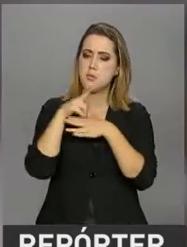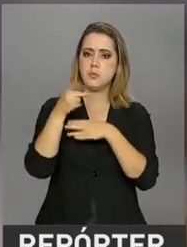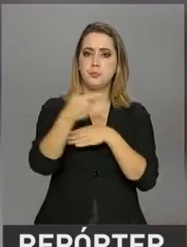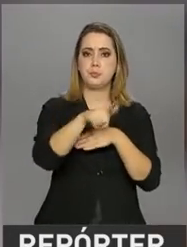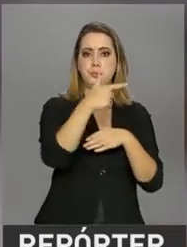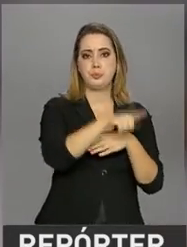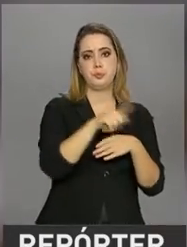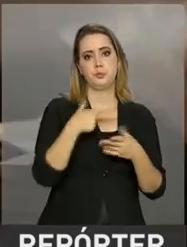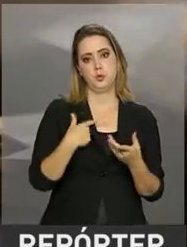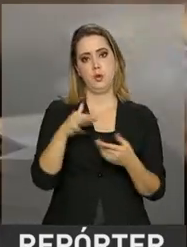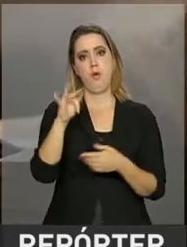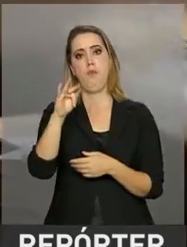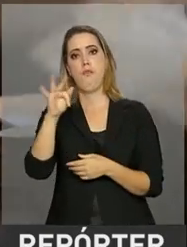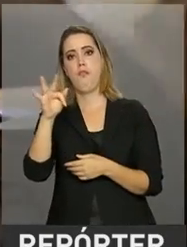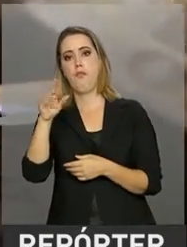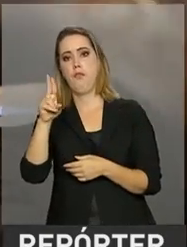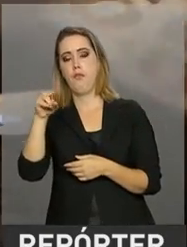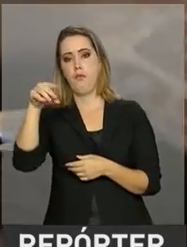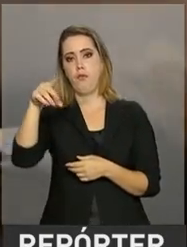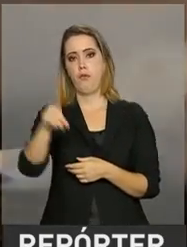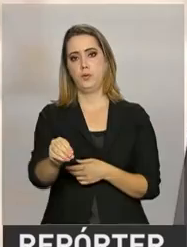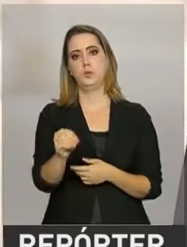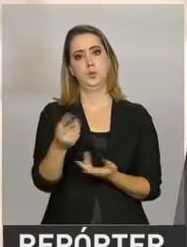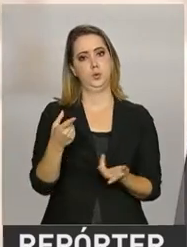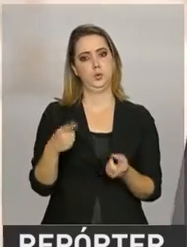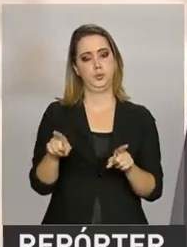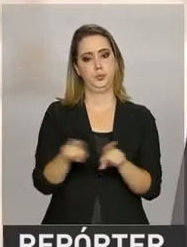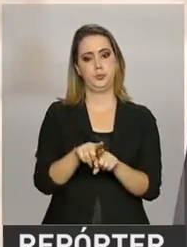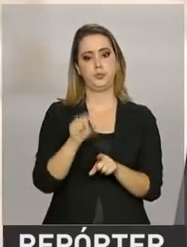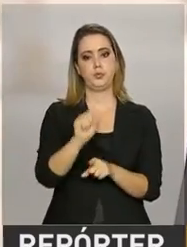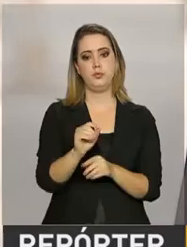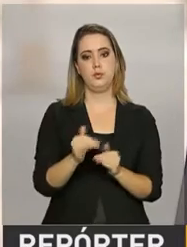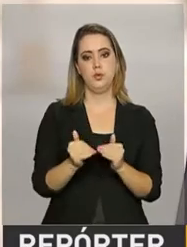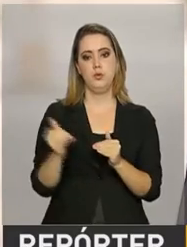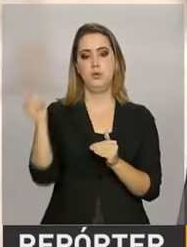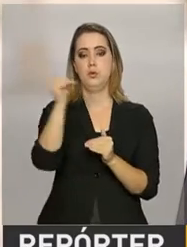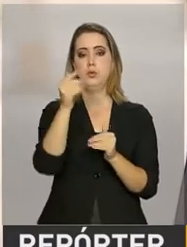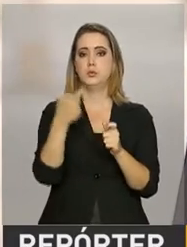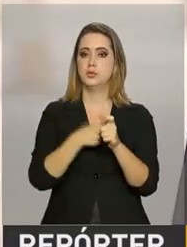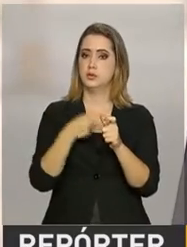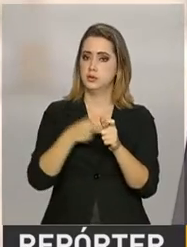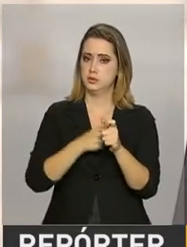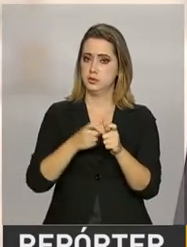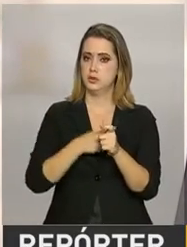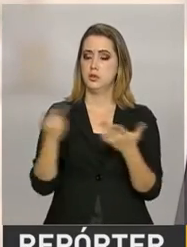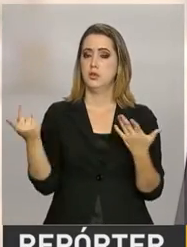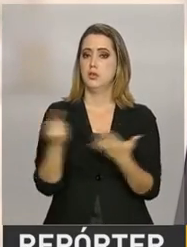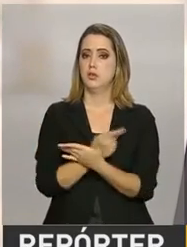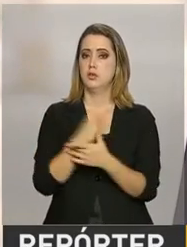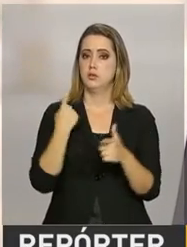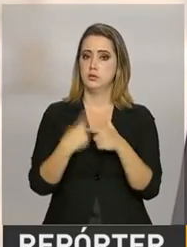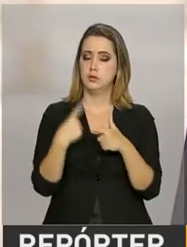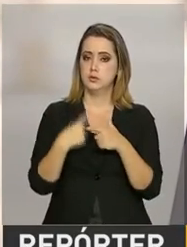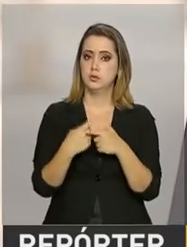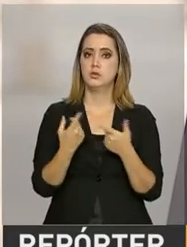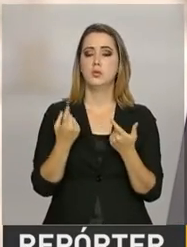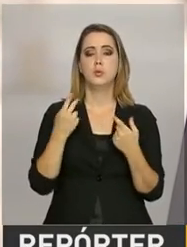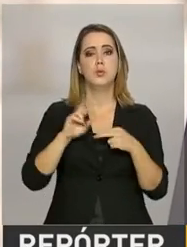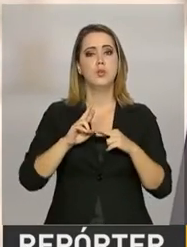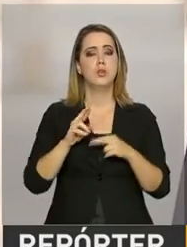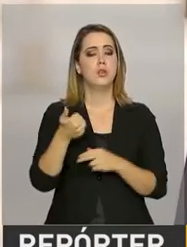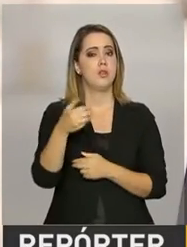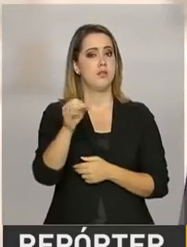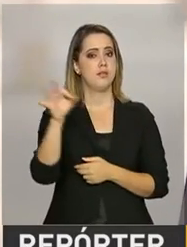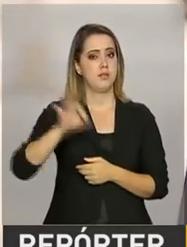servidores públicos para a hora de se aposentar o aumento da dívida pública no ano passado ocorreu por conta do refinanciamento de quase